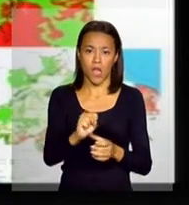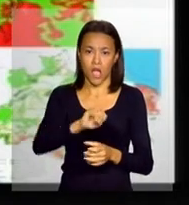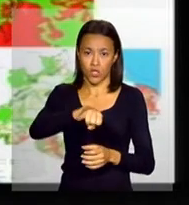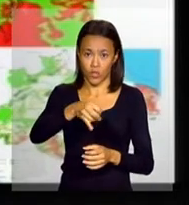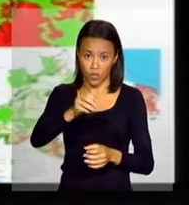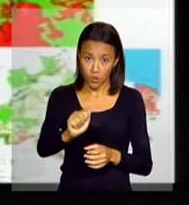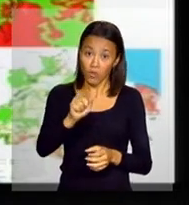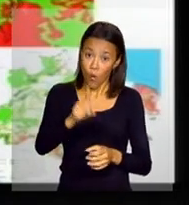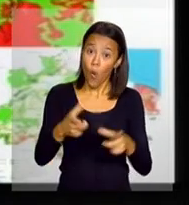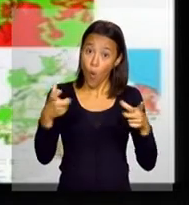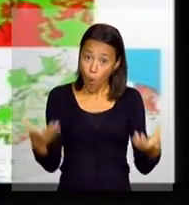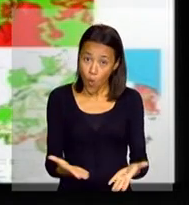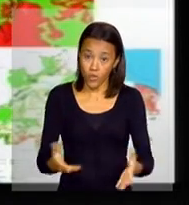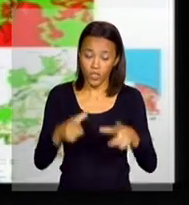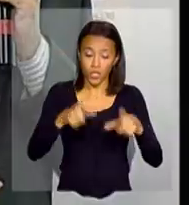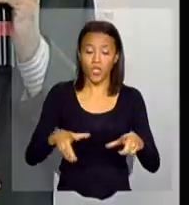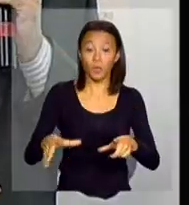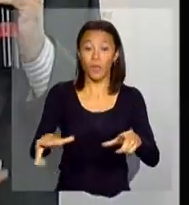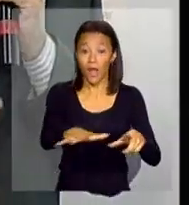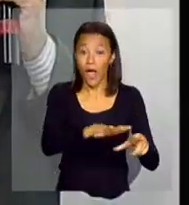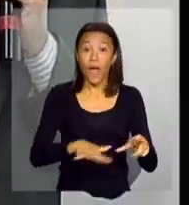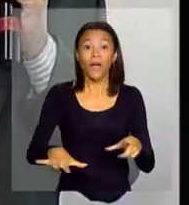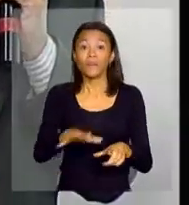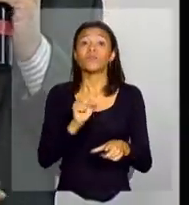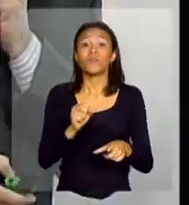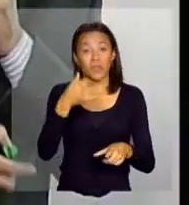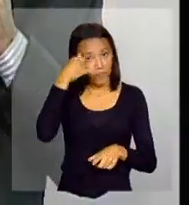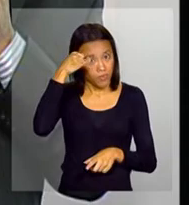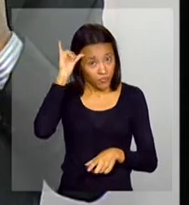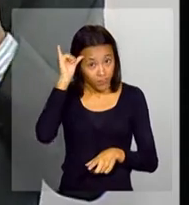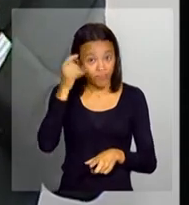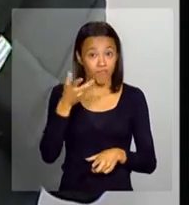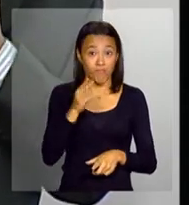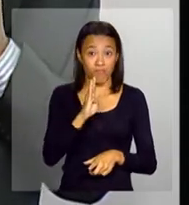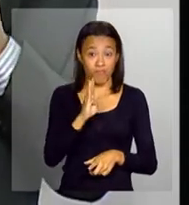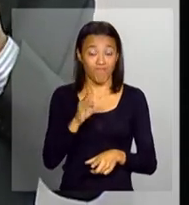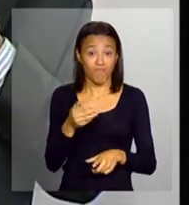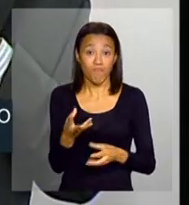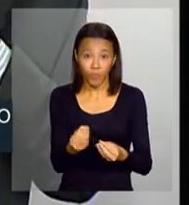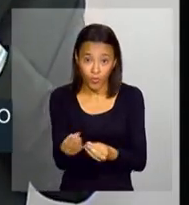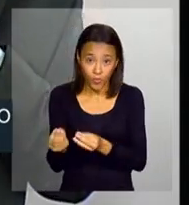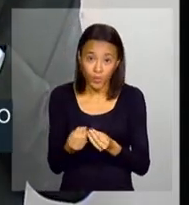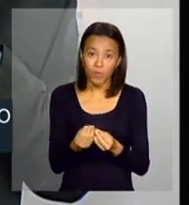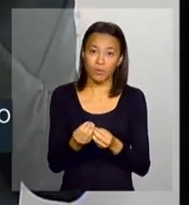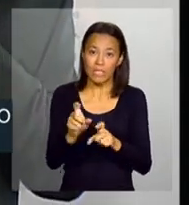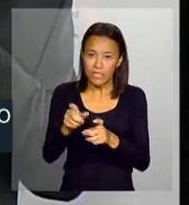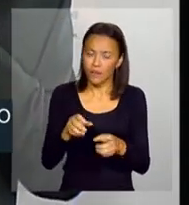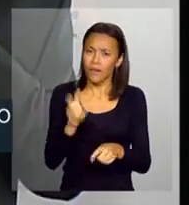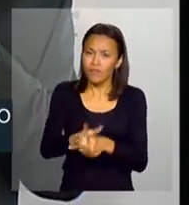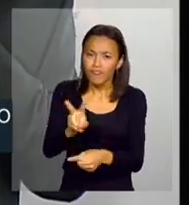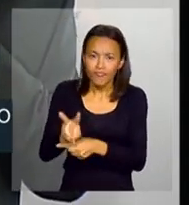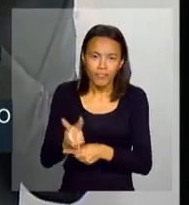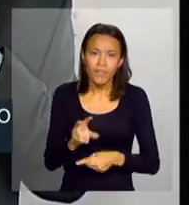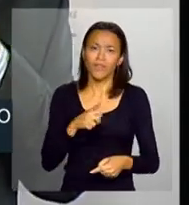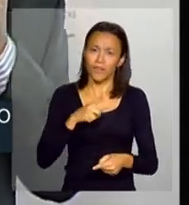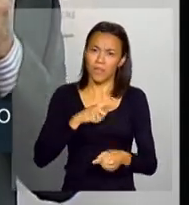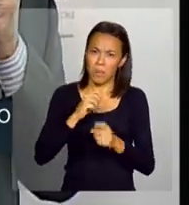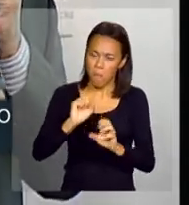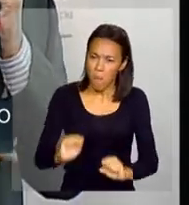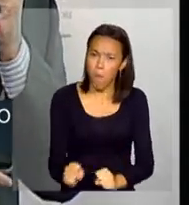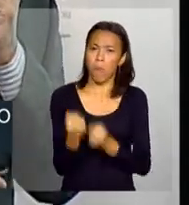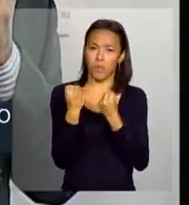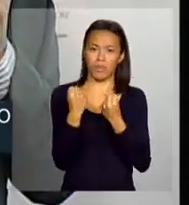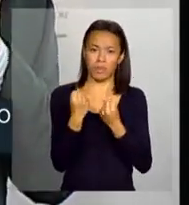em áreas hoje ocupadas pela pata do boi, ocupadas por pecuária. Grande potencial, há áreas de grande potencial agrícola